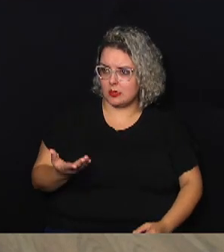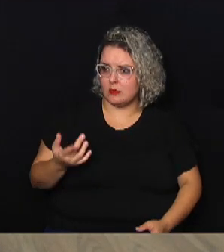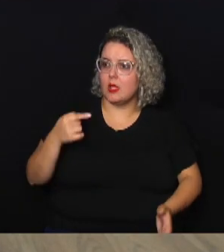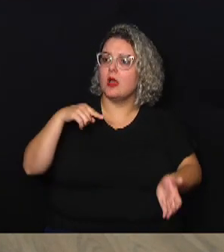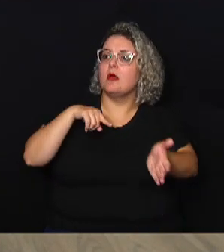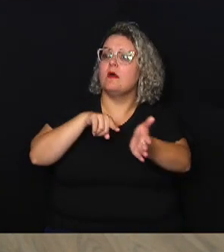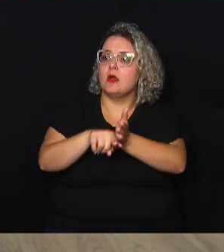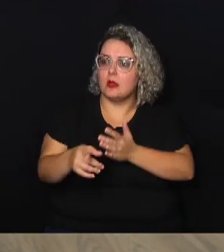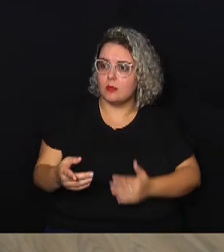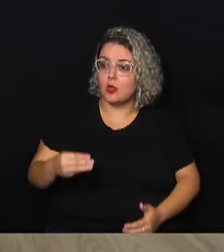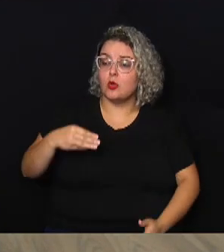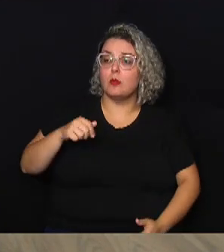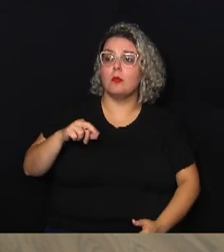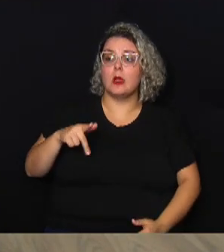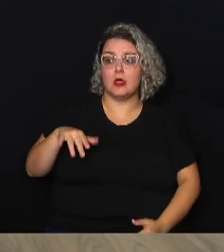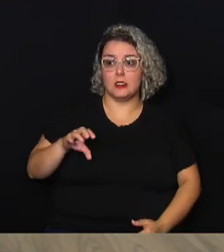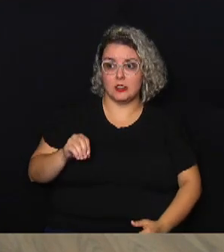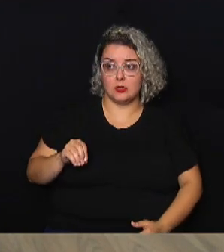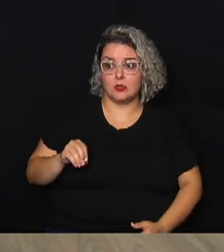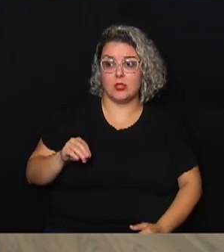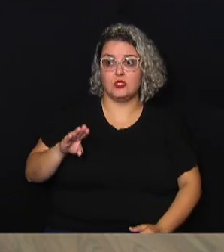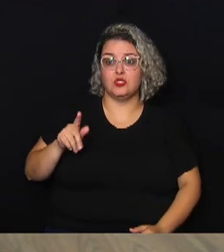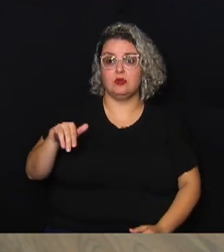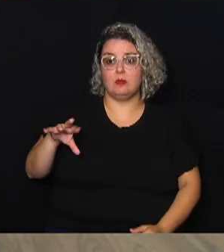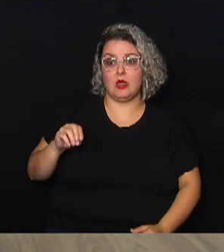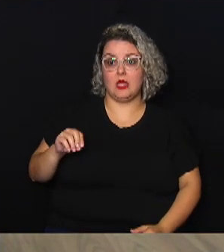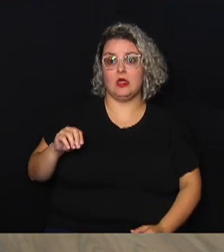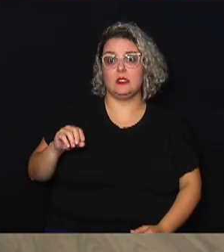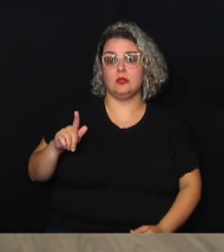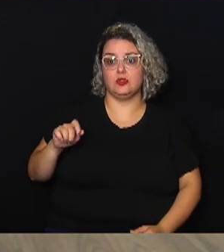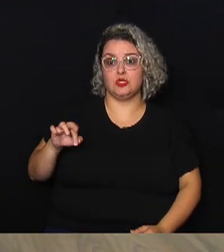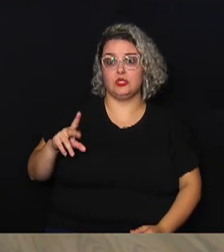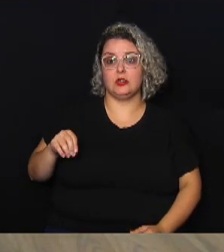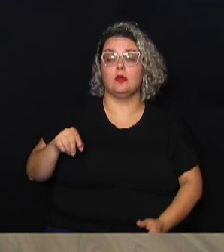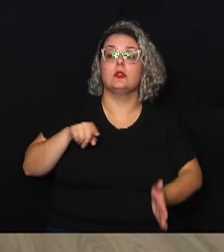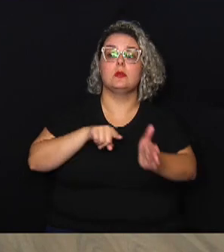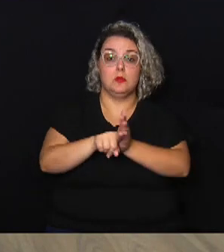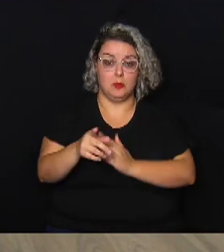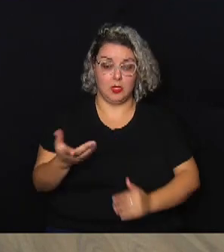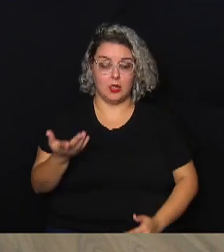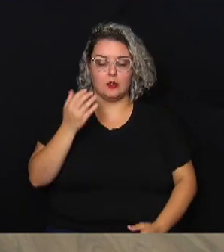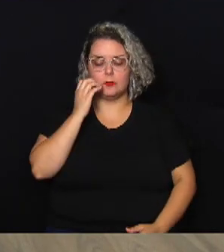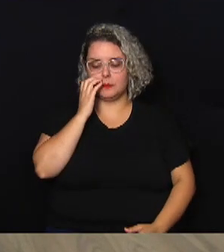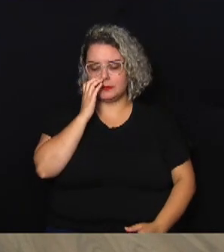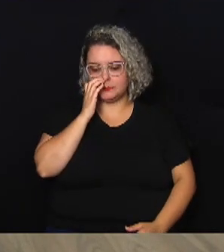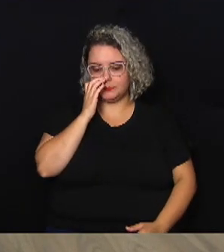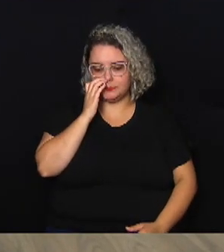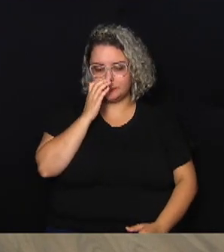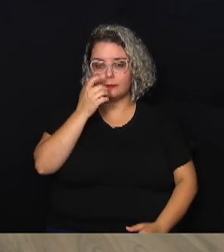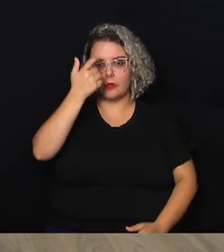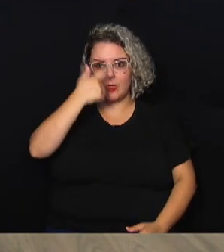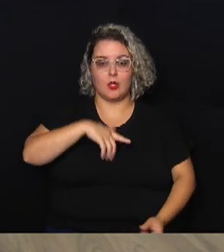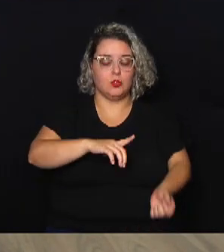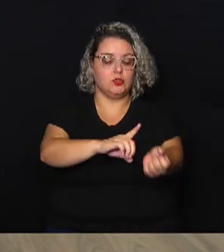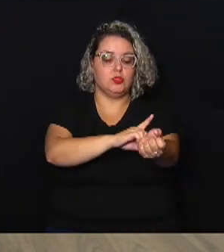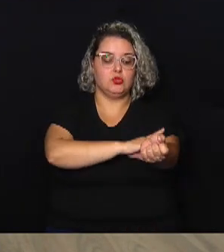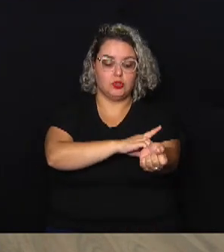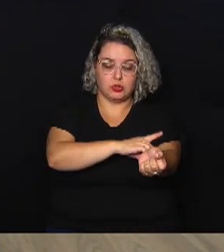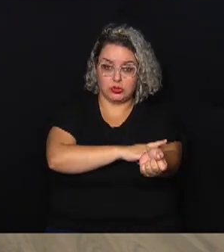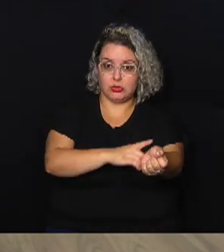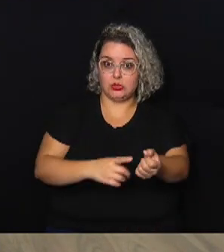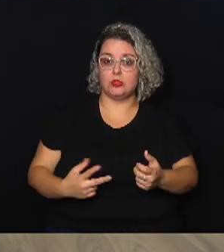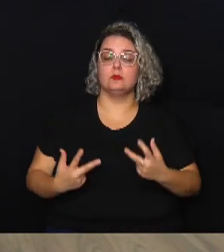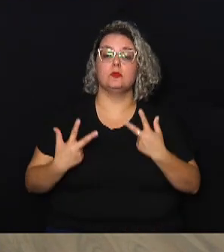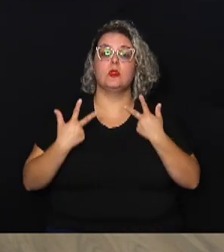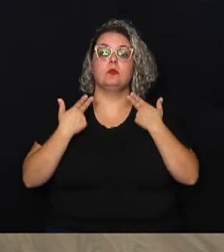do Marcelo, que é de Barão Geraldo. Ele faz o seguinte questionamento, doutor Fernando. Sou diabético e a cirurgia